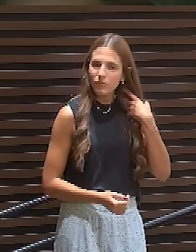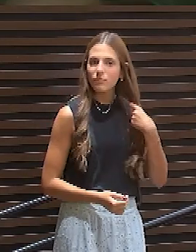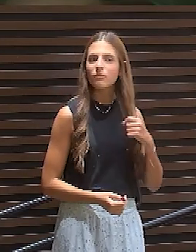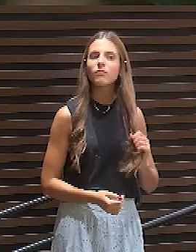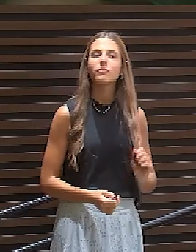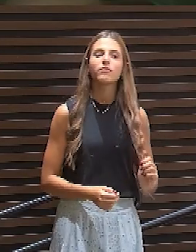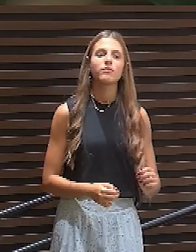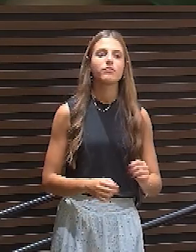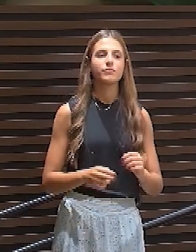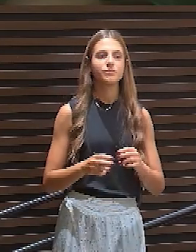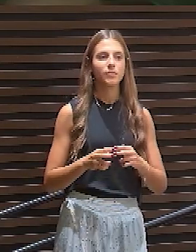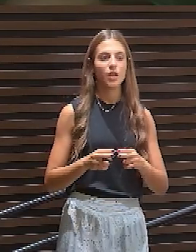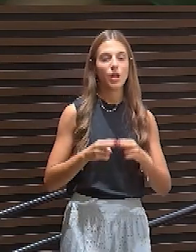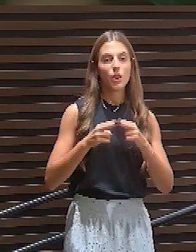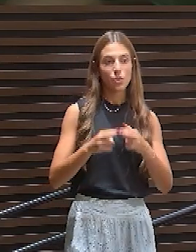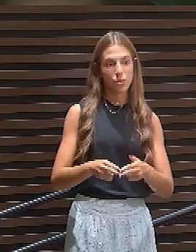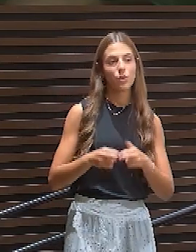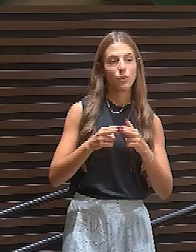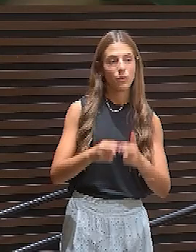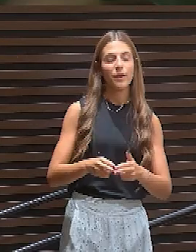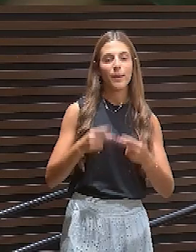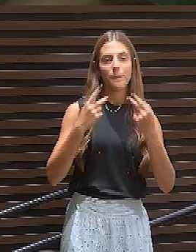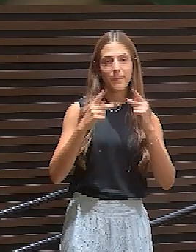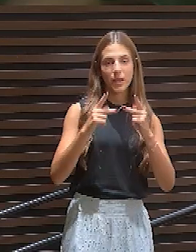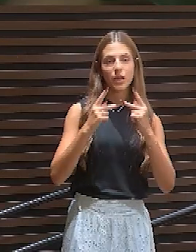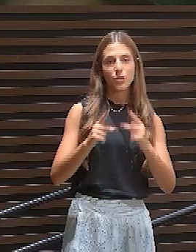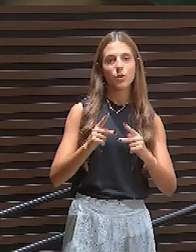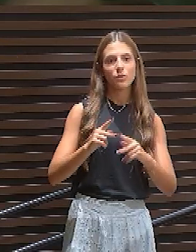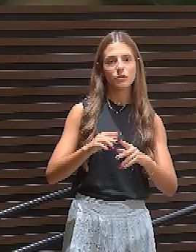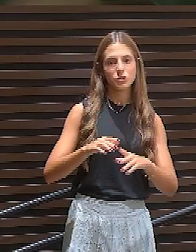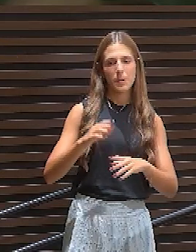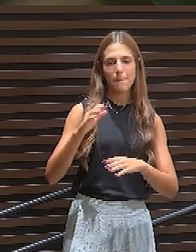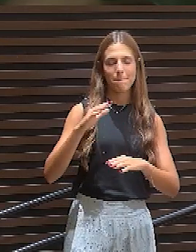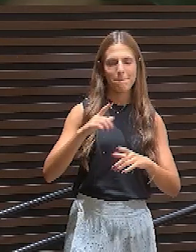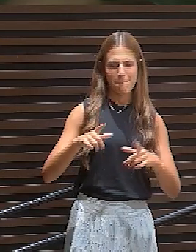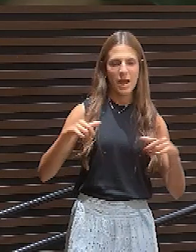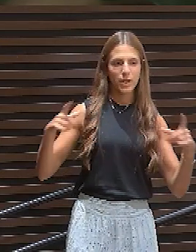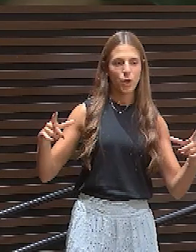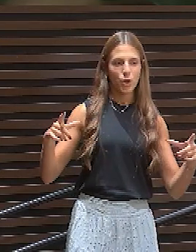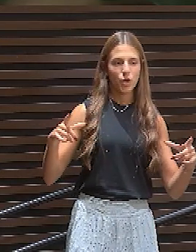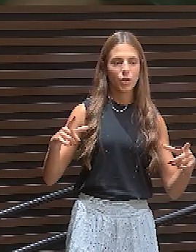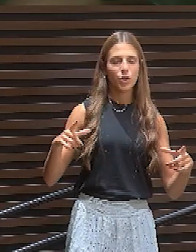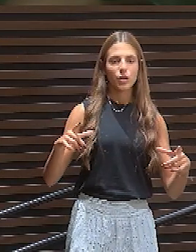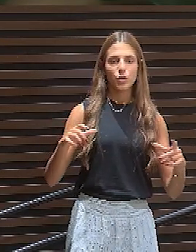Noé foi o pregador de maior sucesso para a condenação.